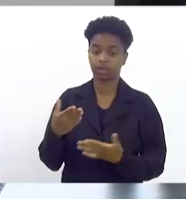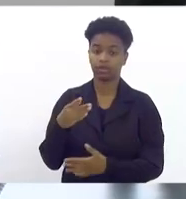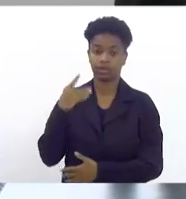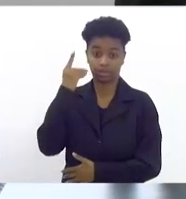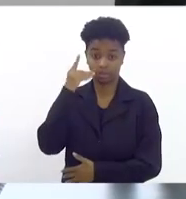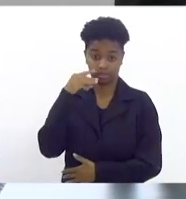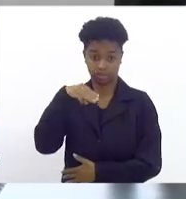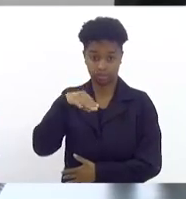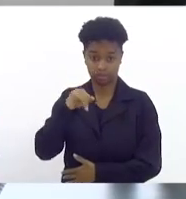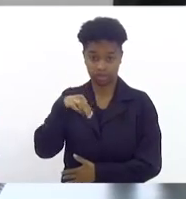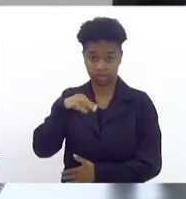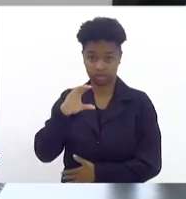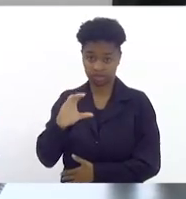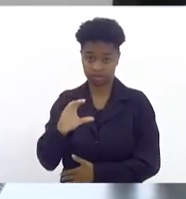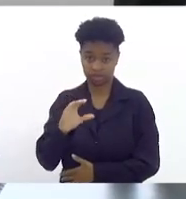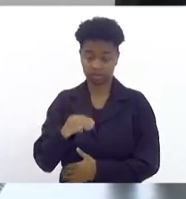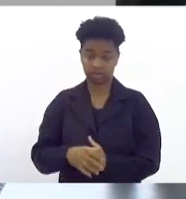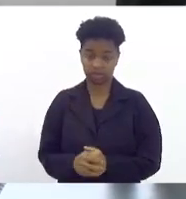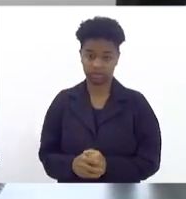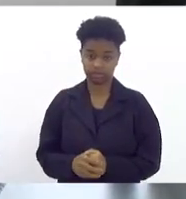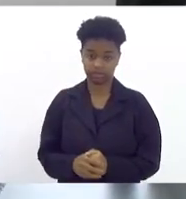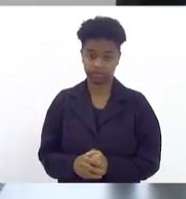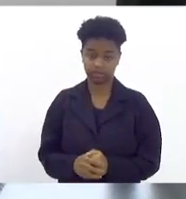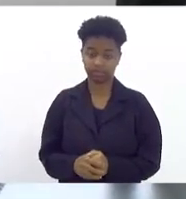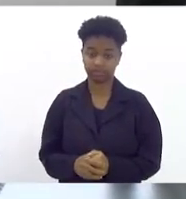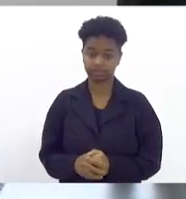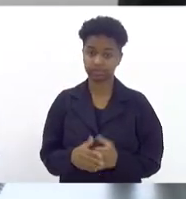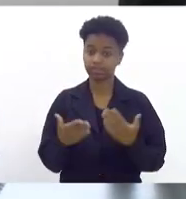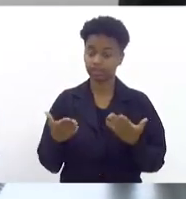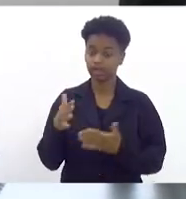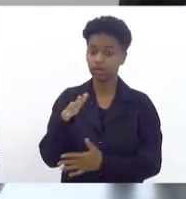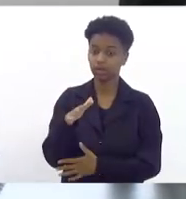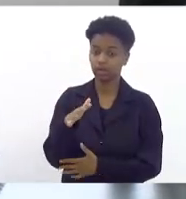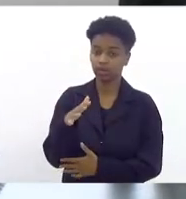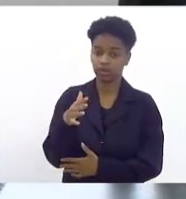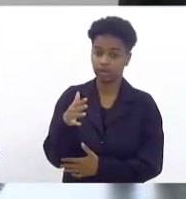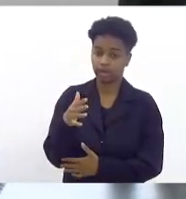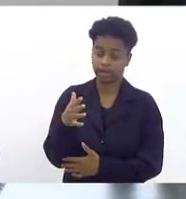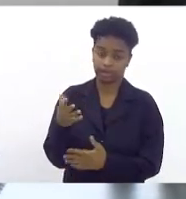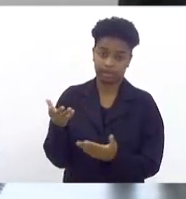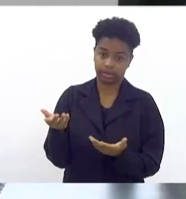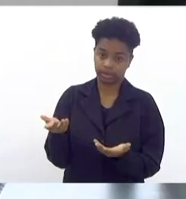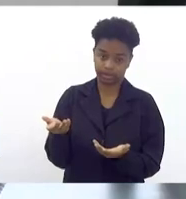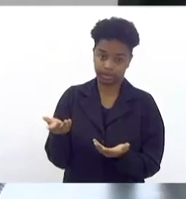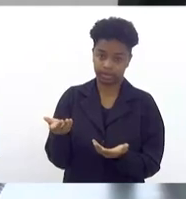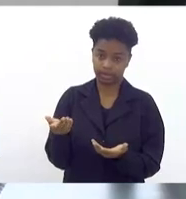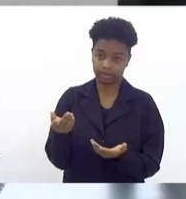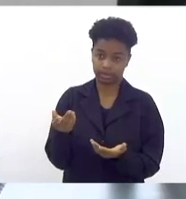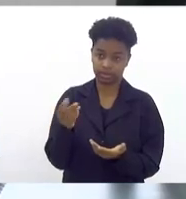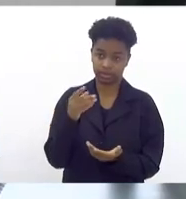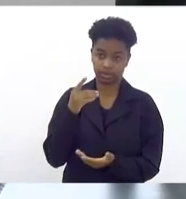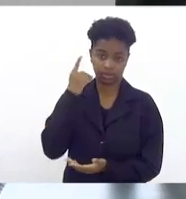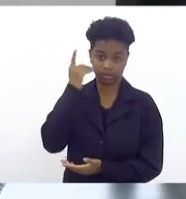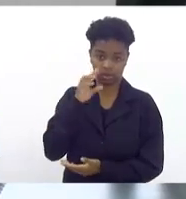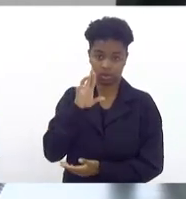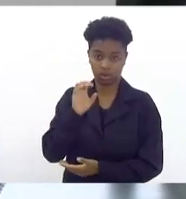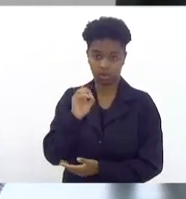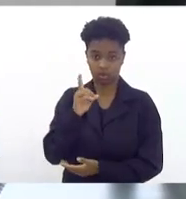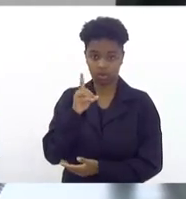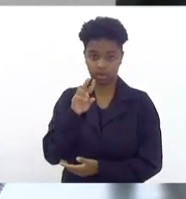acho assim... Estou assinando aqui, mas prestando atenção. De uma maneira bem ponderada, o deputado Rodrigo Amorim